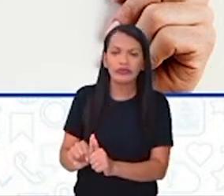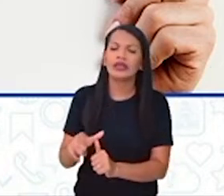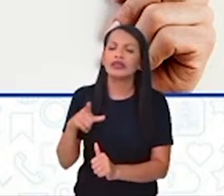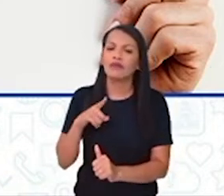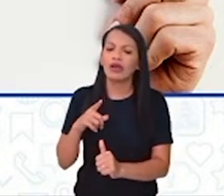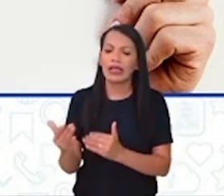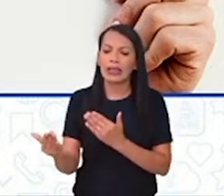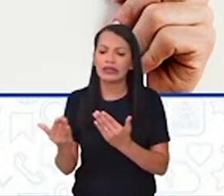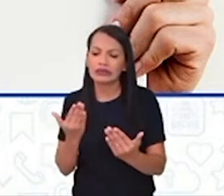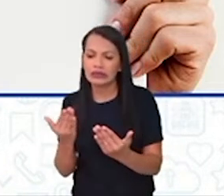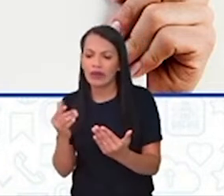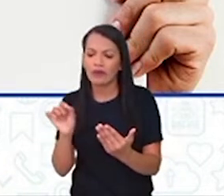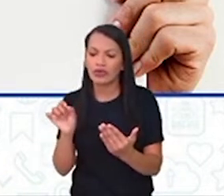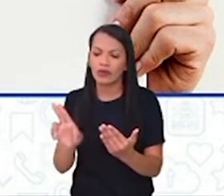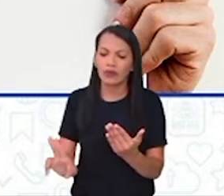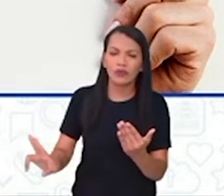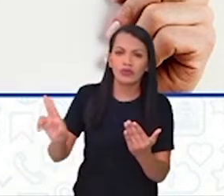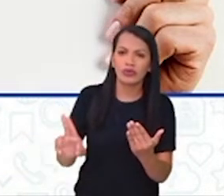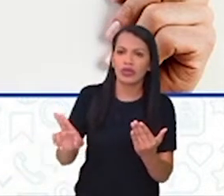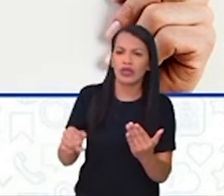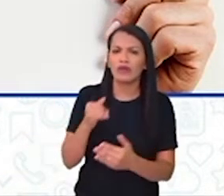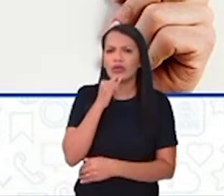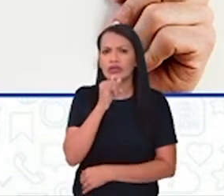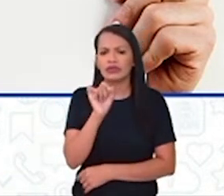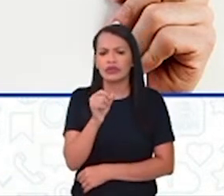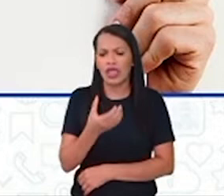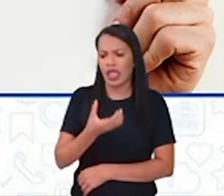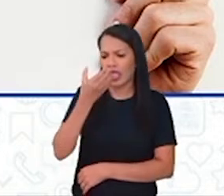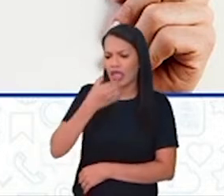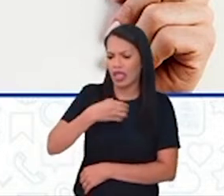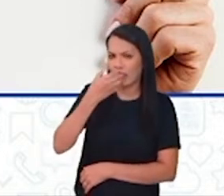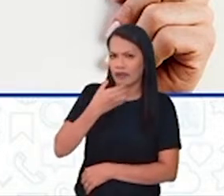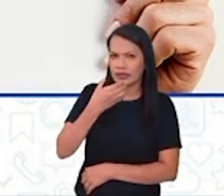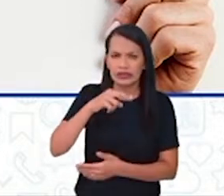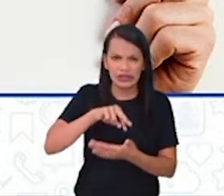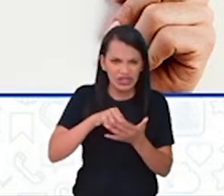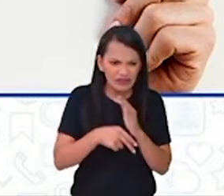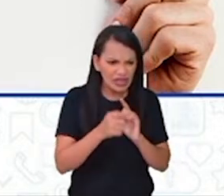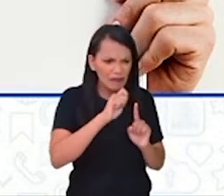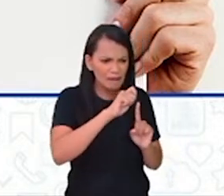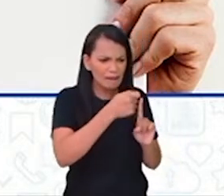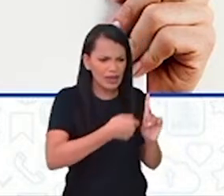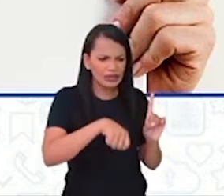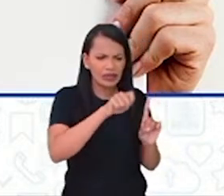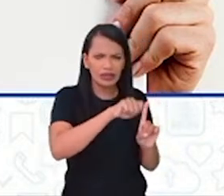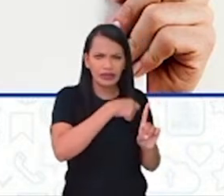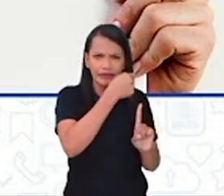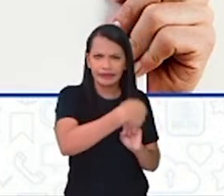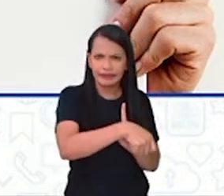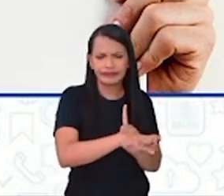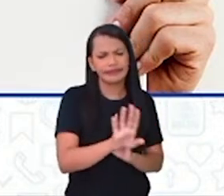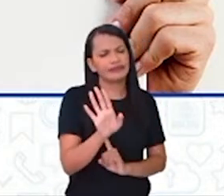relação entre os sentidos, entre os usos. Eu não vou dizer que maçãs agora significam bananas. Não, eu preciso fazer